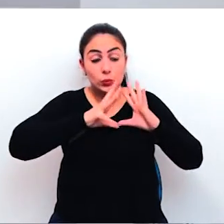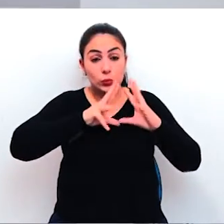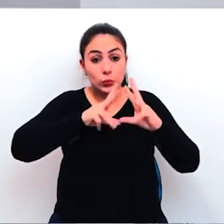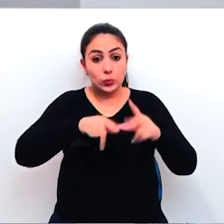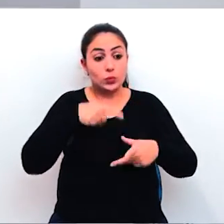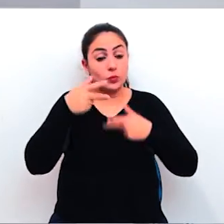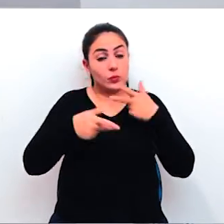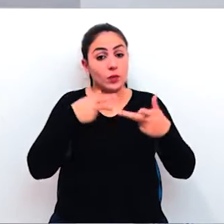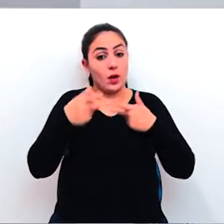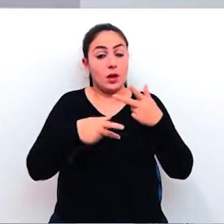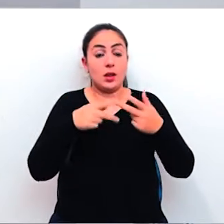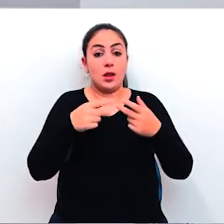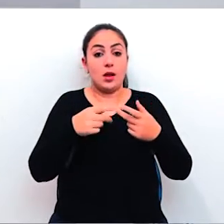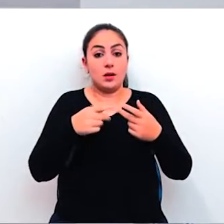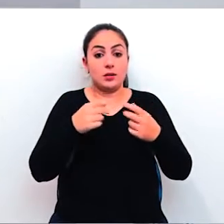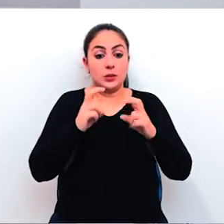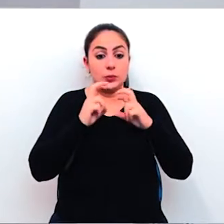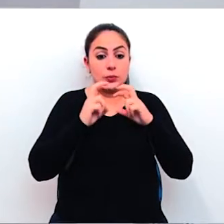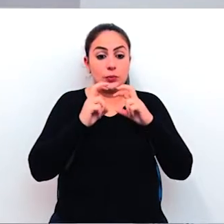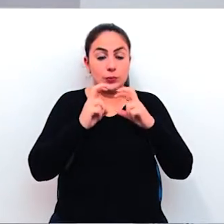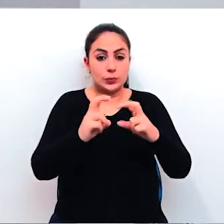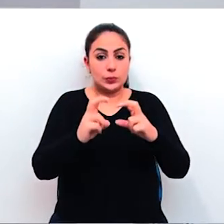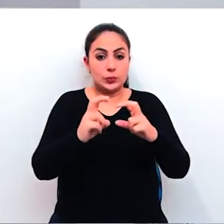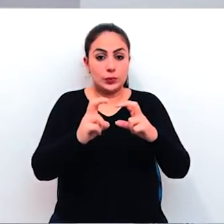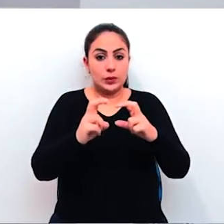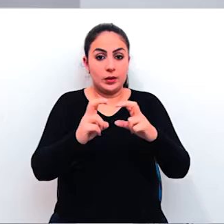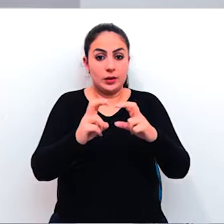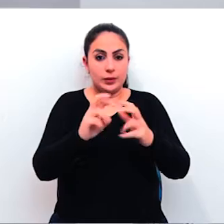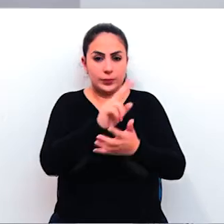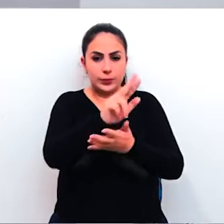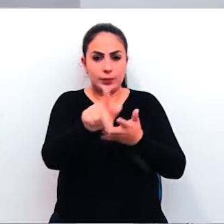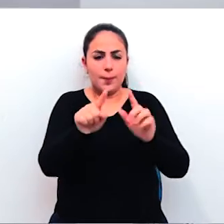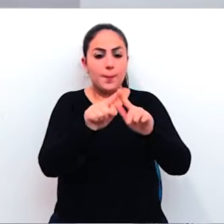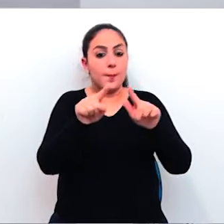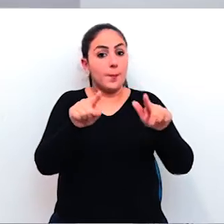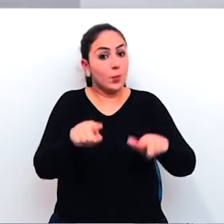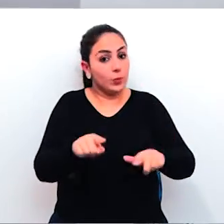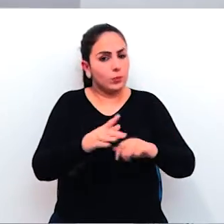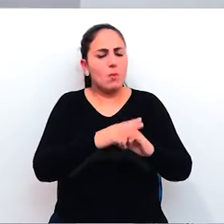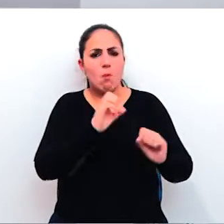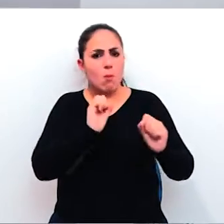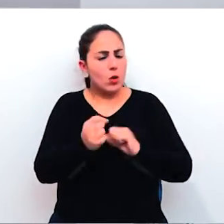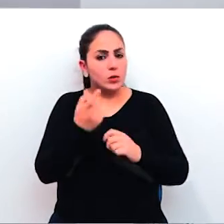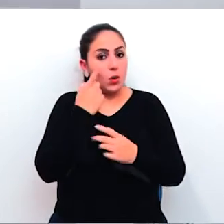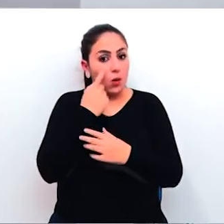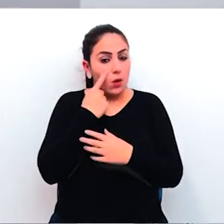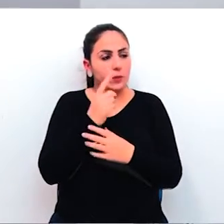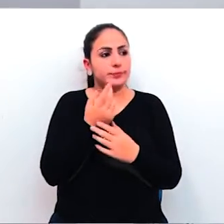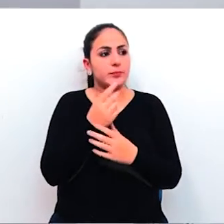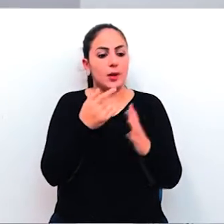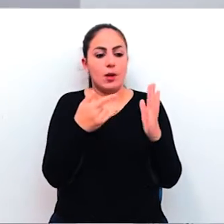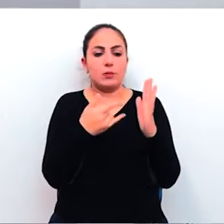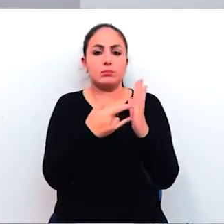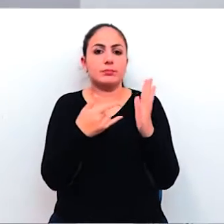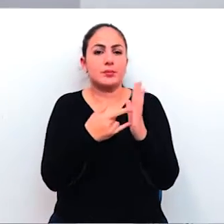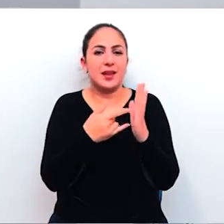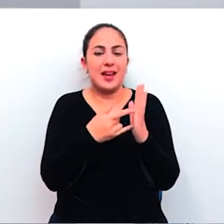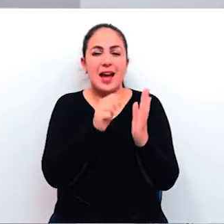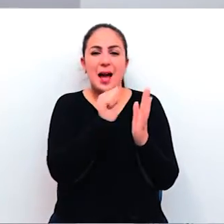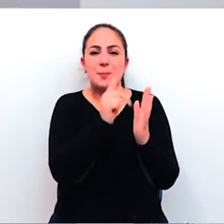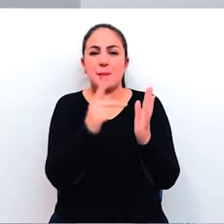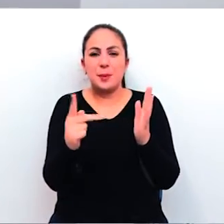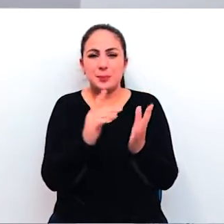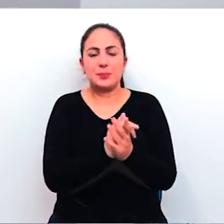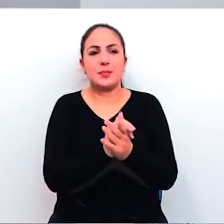tudo isso se trata de transporte público mas você pode ter um transporte através da iniciativa privada por exemplo de um aplicativo